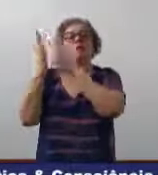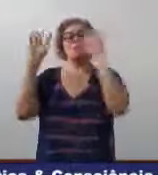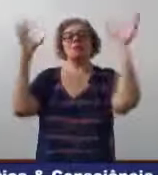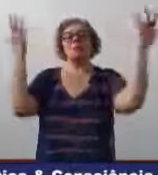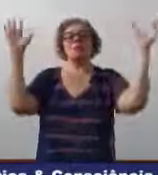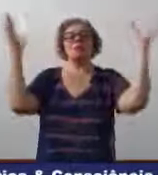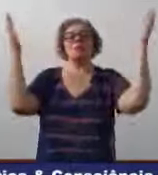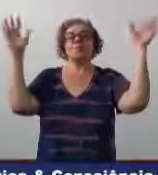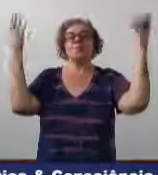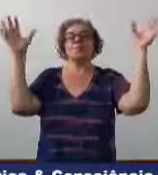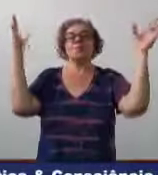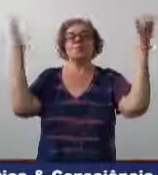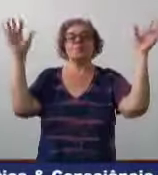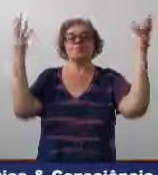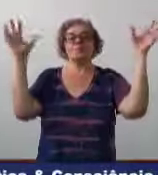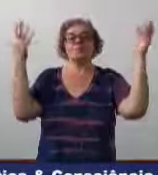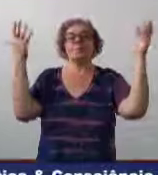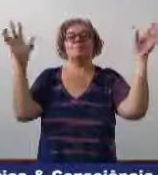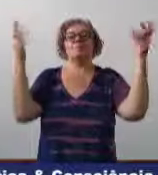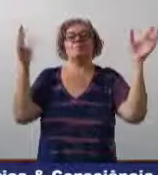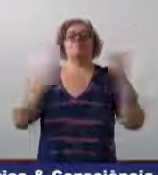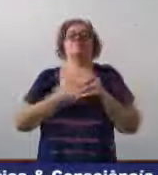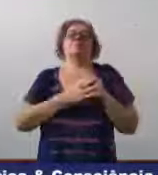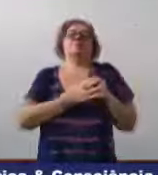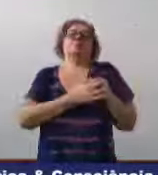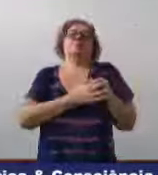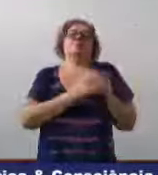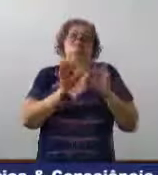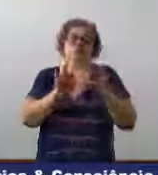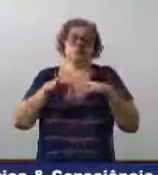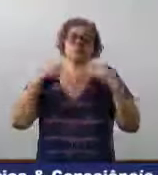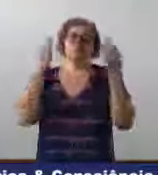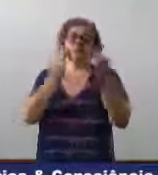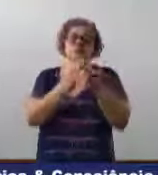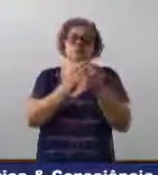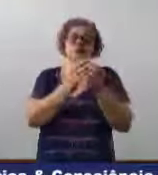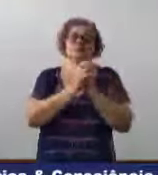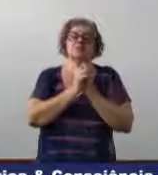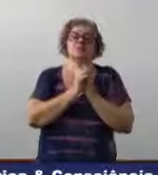carinho, envolvendo com o nosso amor. Que assim seja.